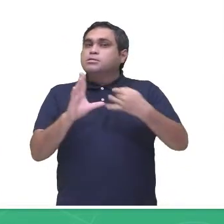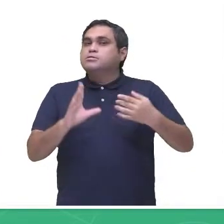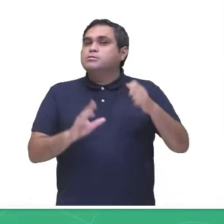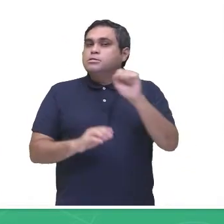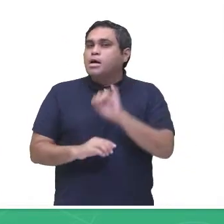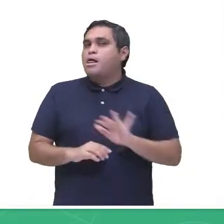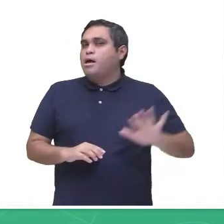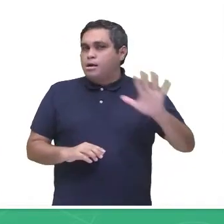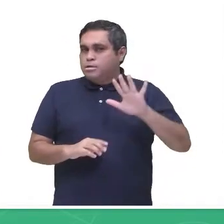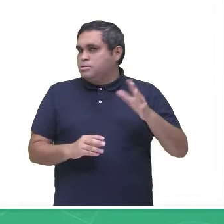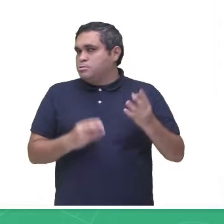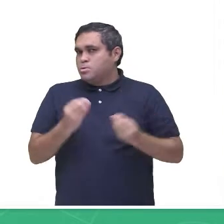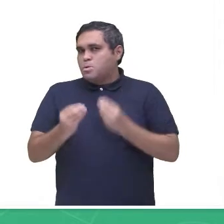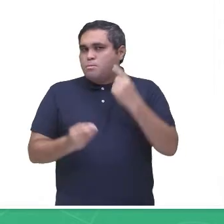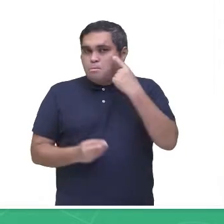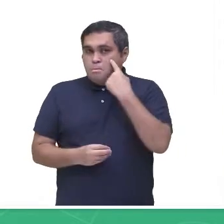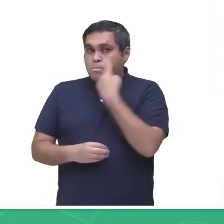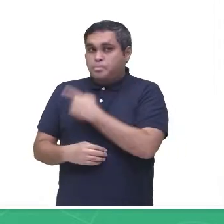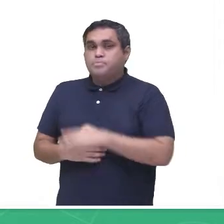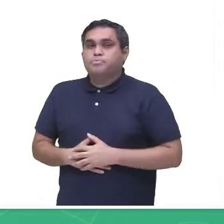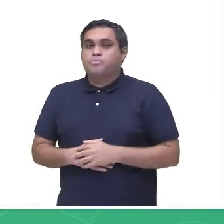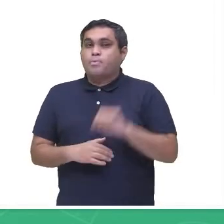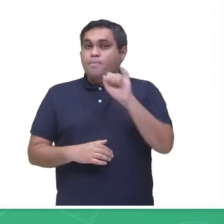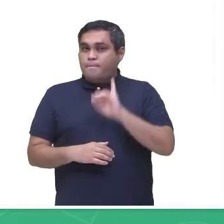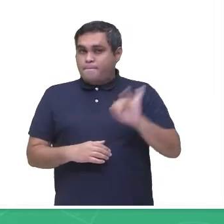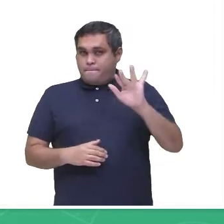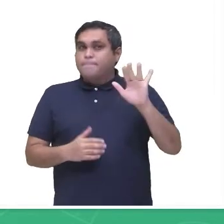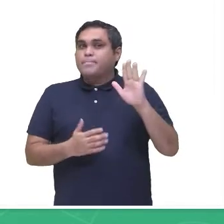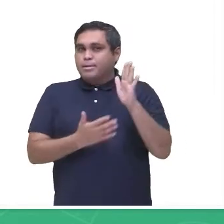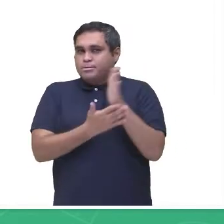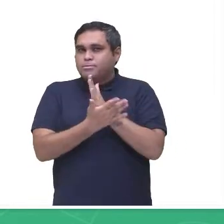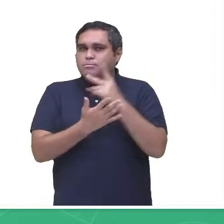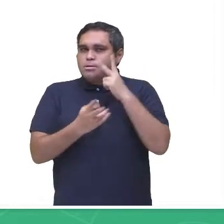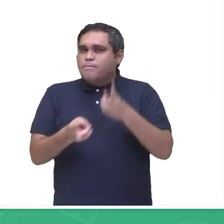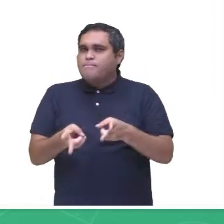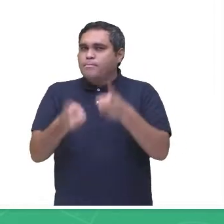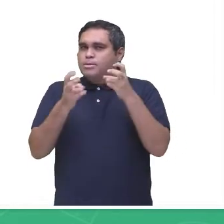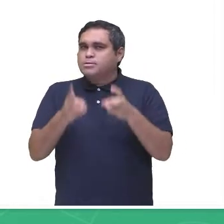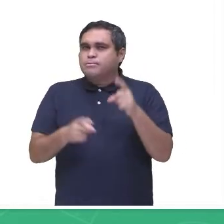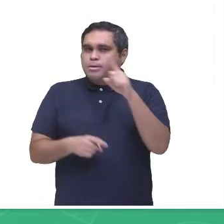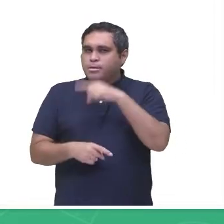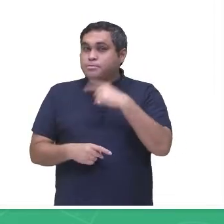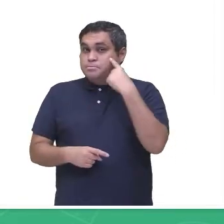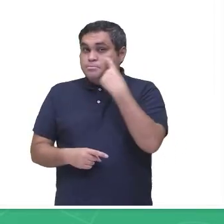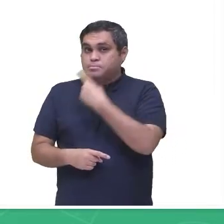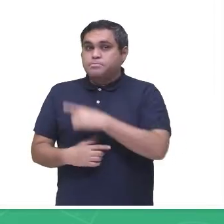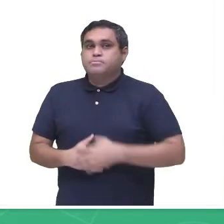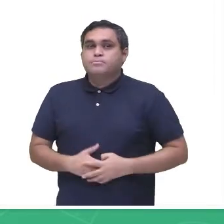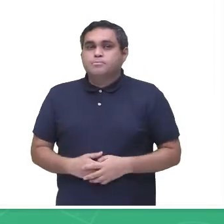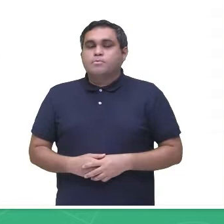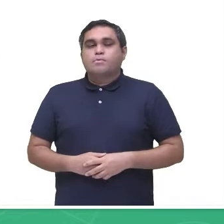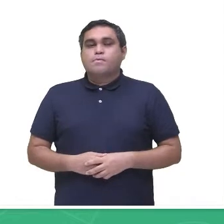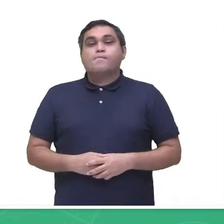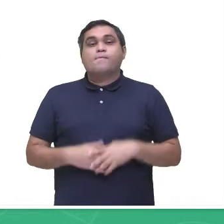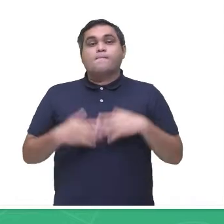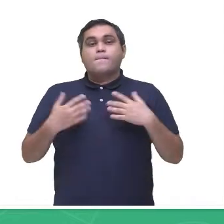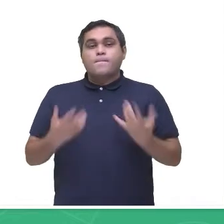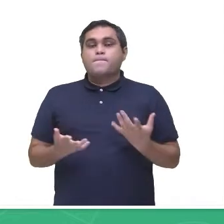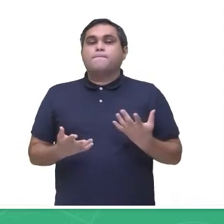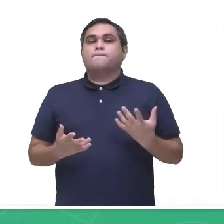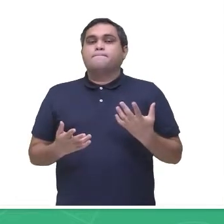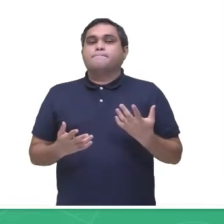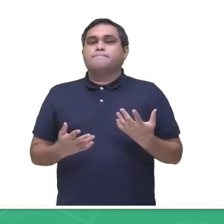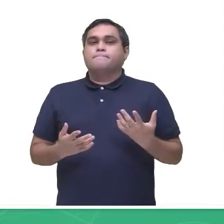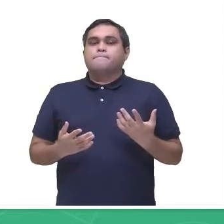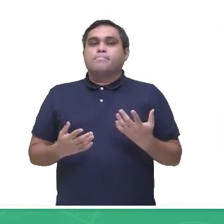desse período. Aí nós temos algumas imagens, para mostrar para vocês. Então diz o seguinte, emocional